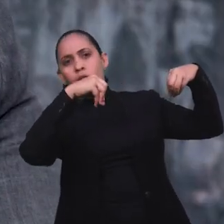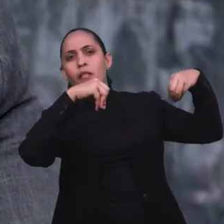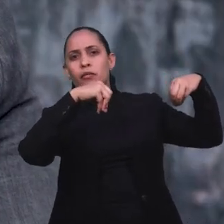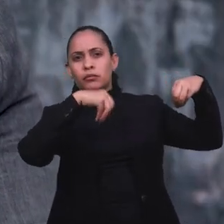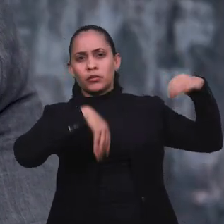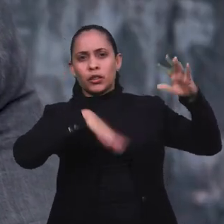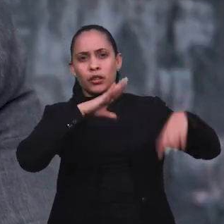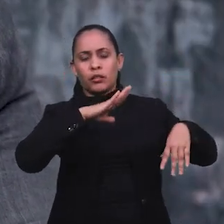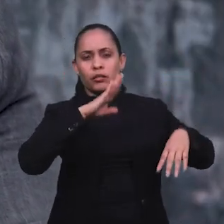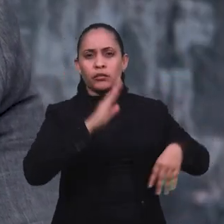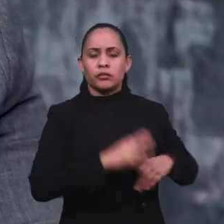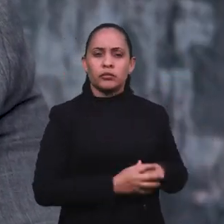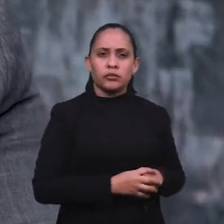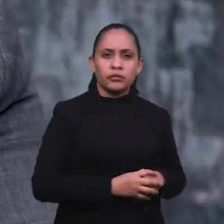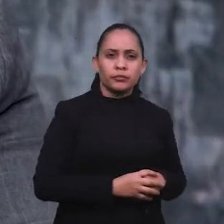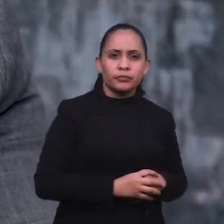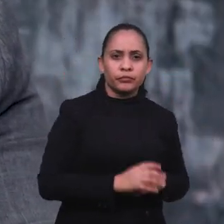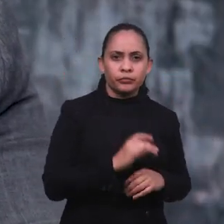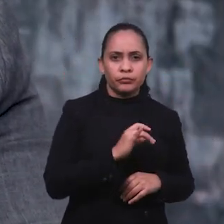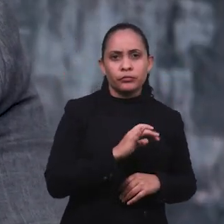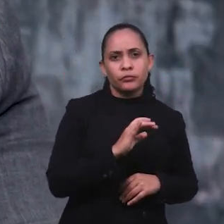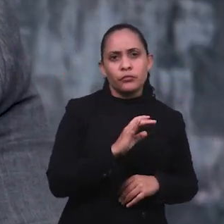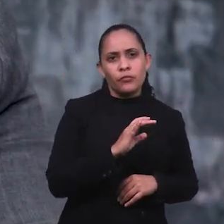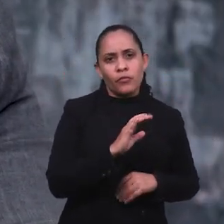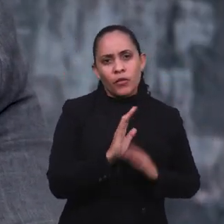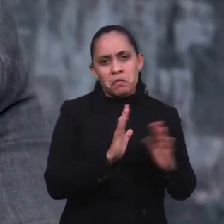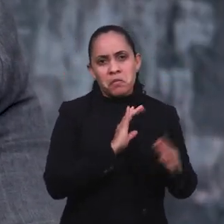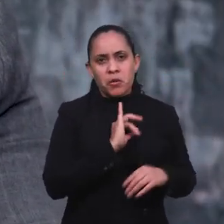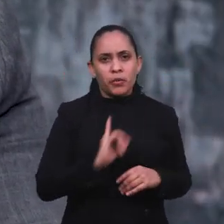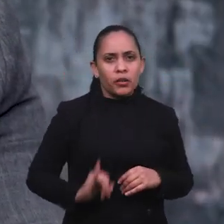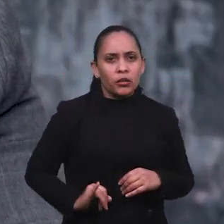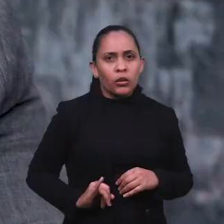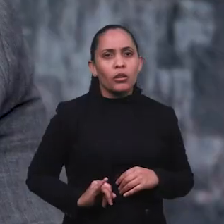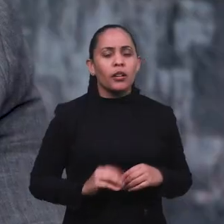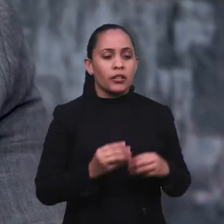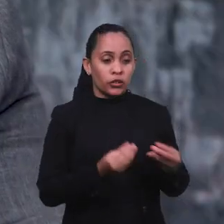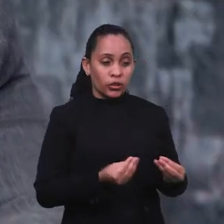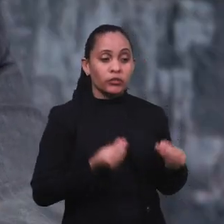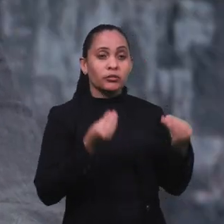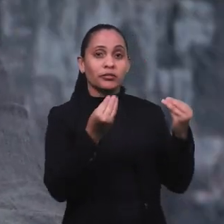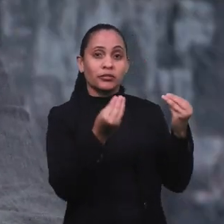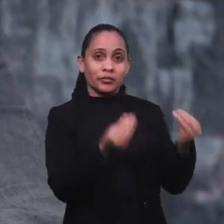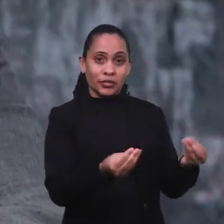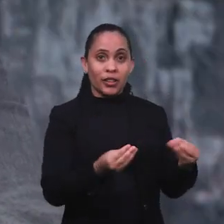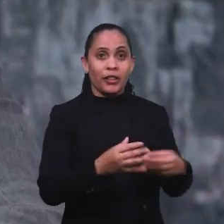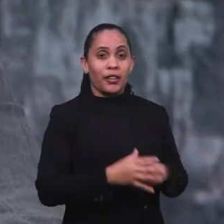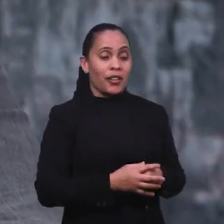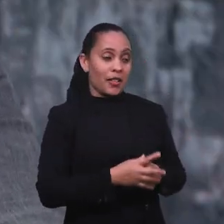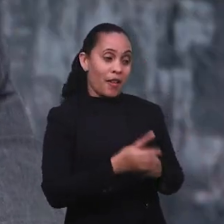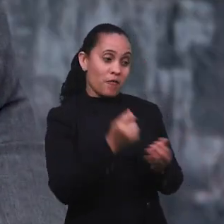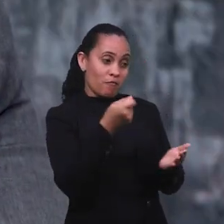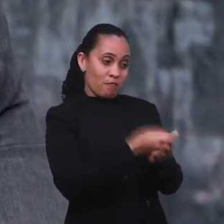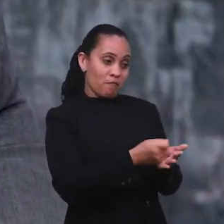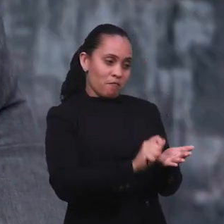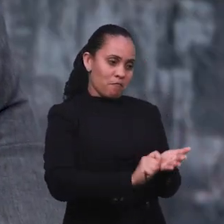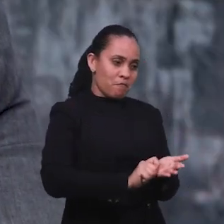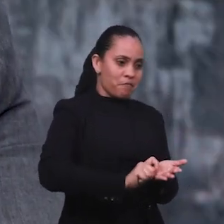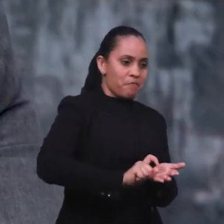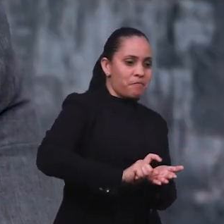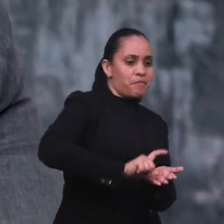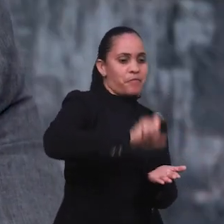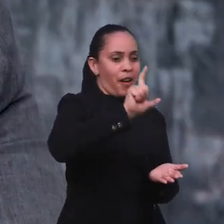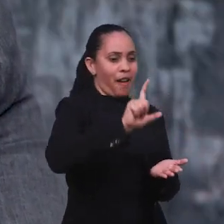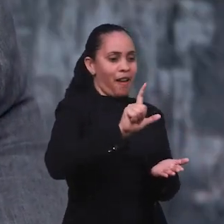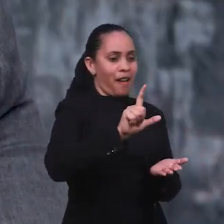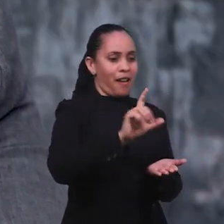Média, eles acabavam recebendo aí uma alternativa da igreja. Ele fazia uma atividade que era condenada pela igreja,